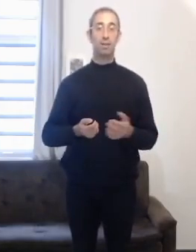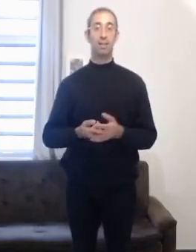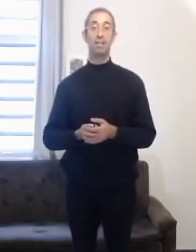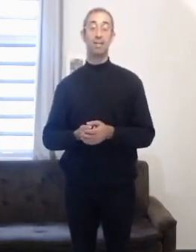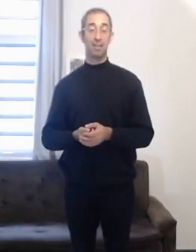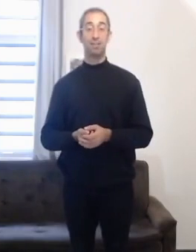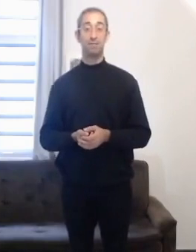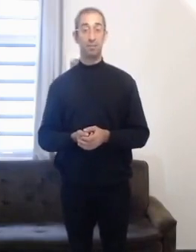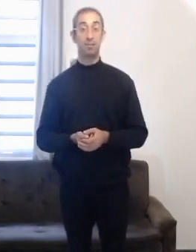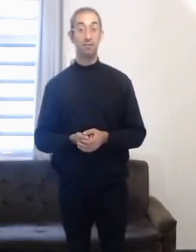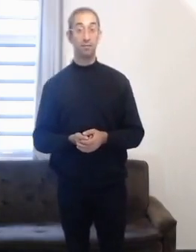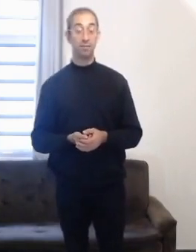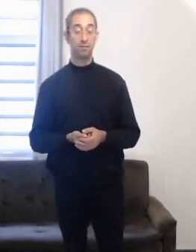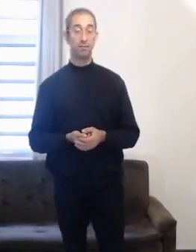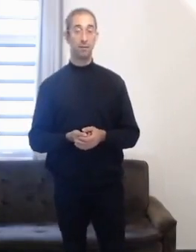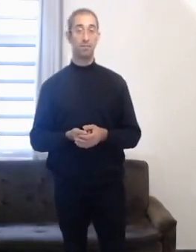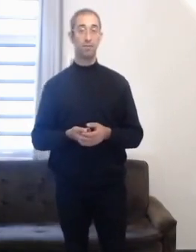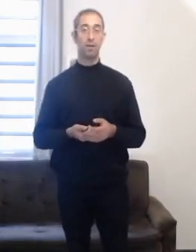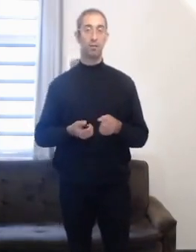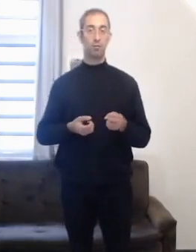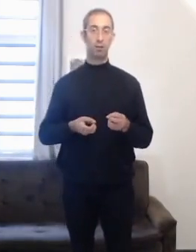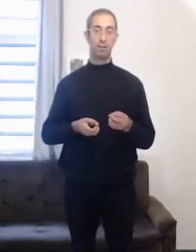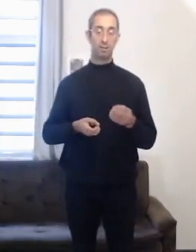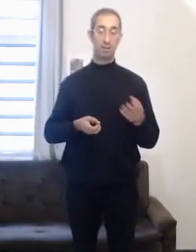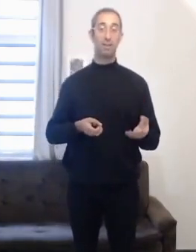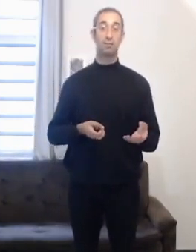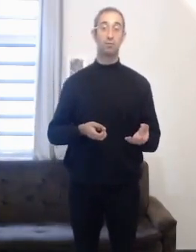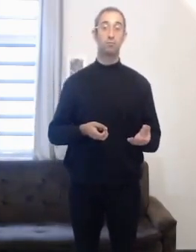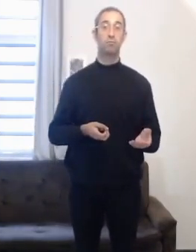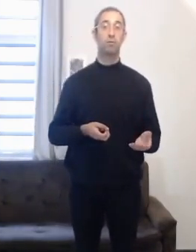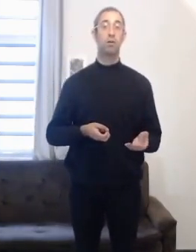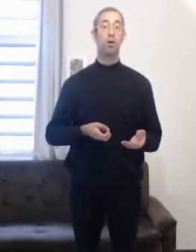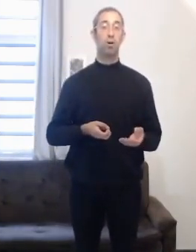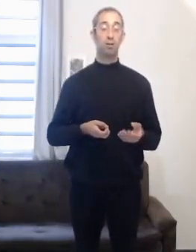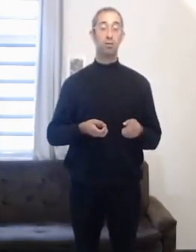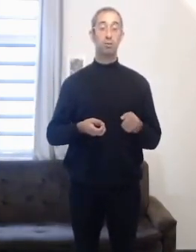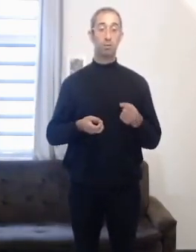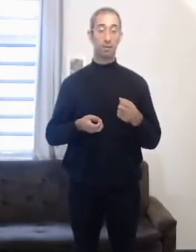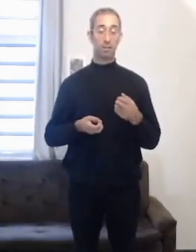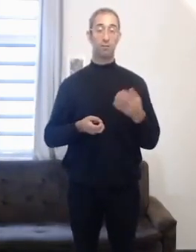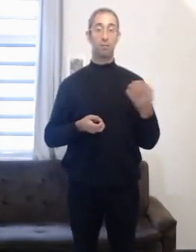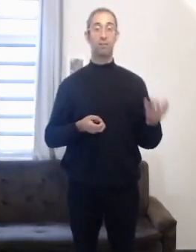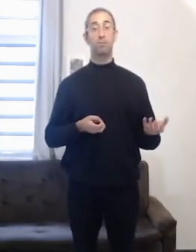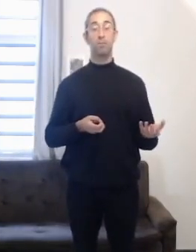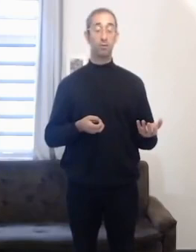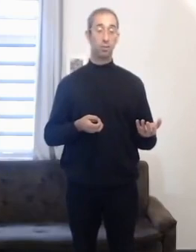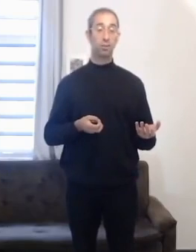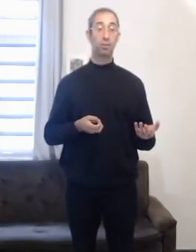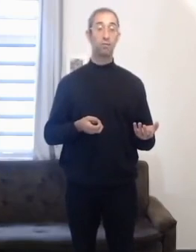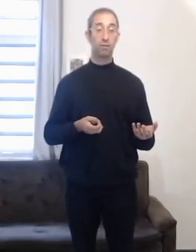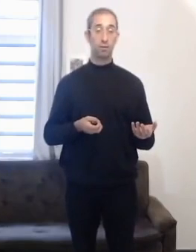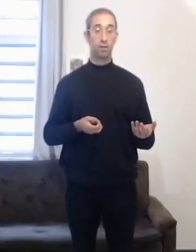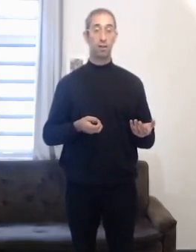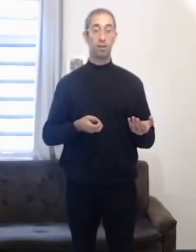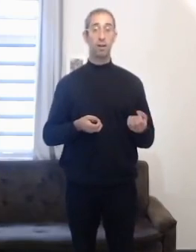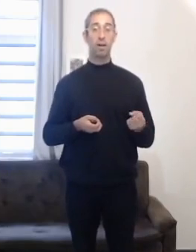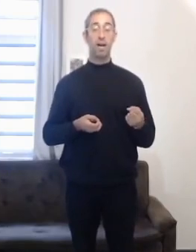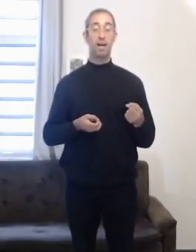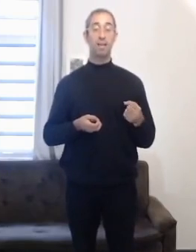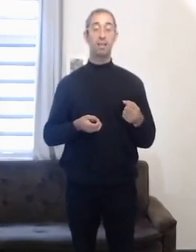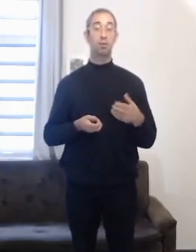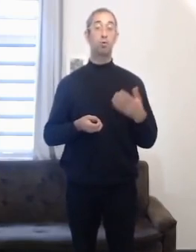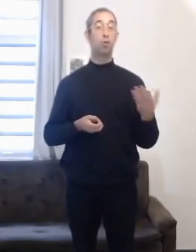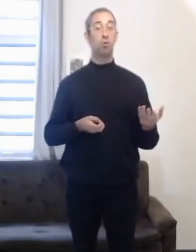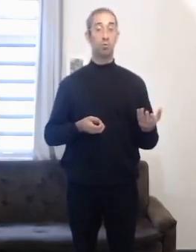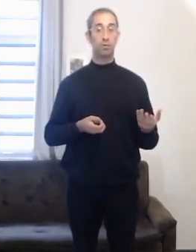juvenil está ligada à carência afetiva, né? Eu quero pesquisar isso. Ou então, se a sua pesquisa for mais propositiva, né,